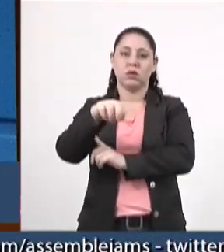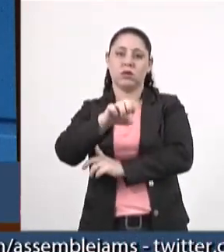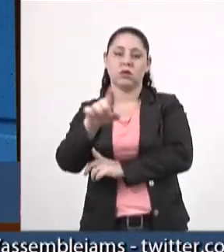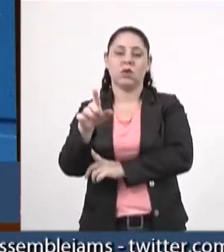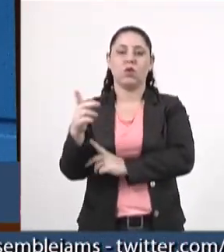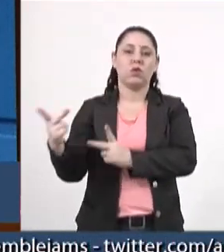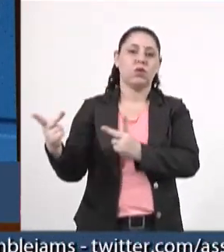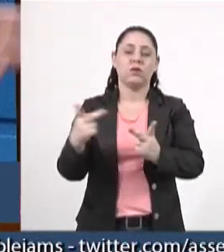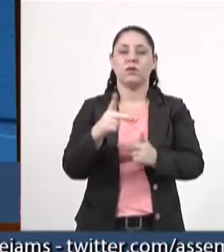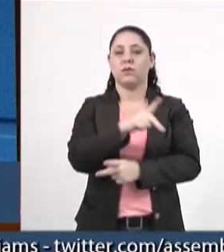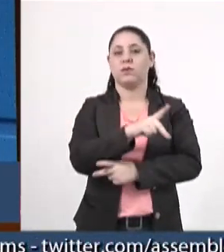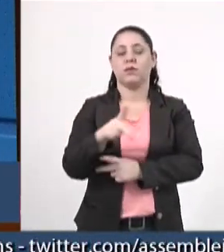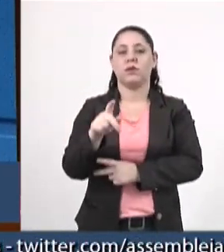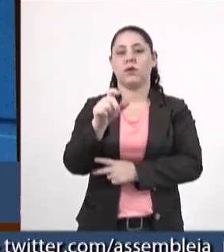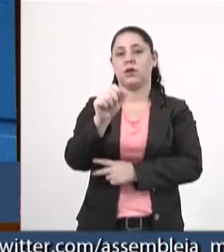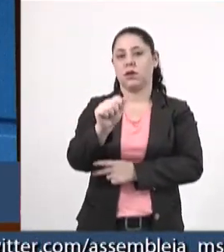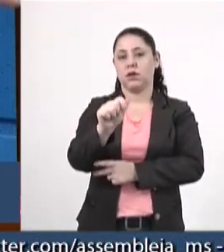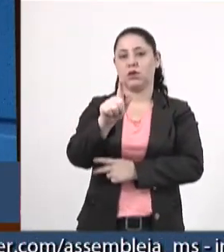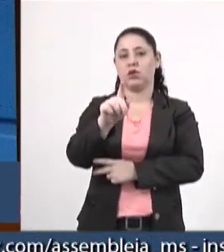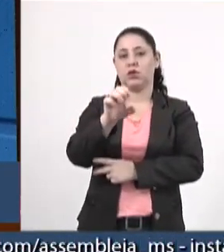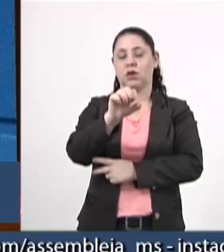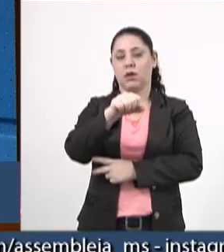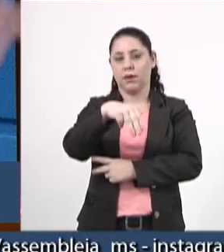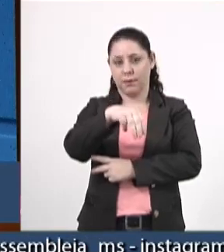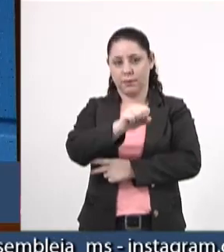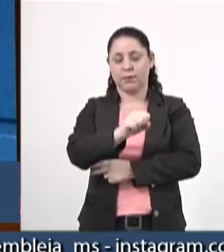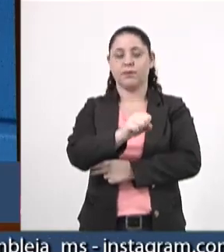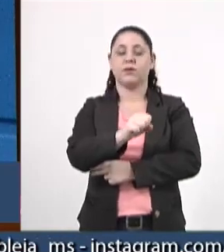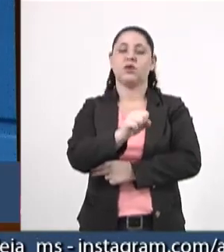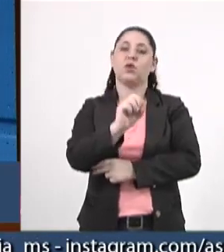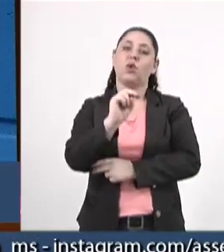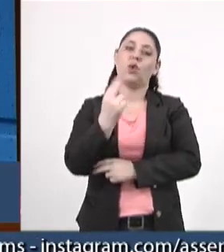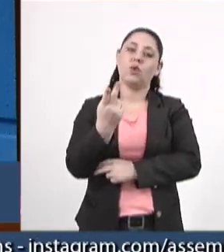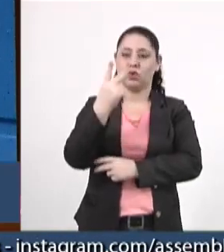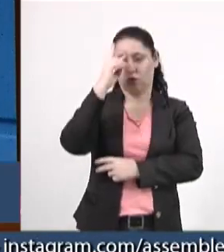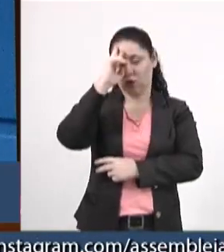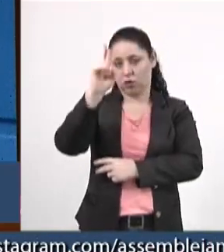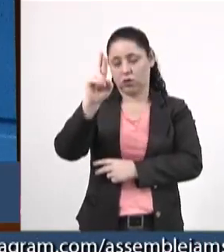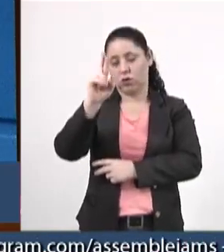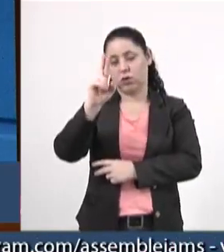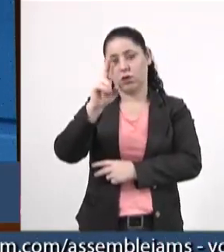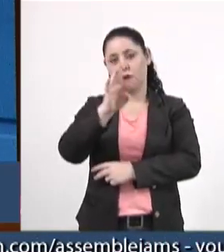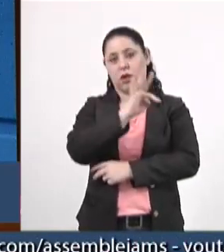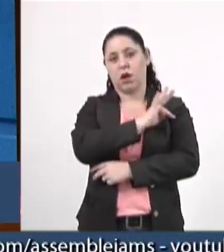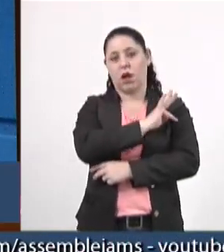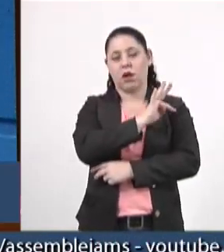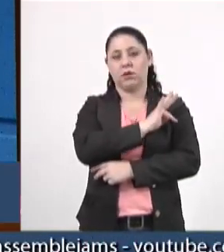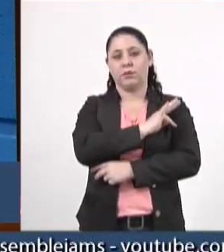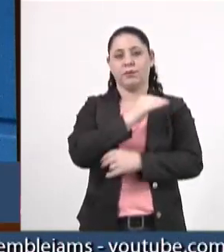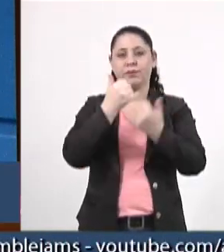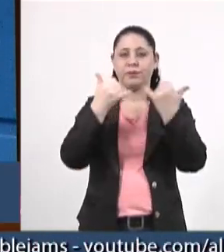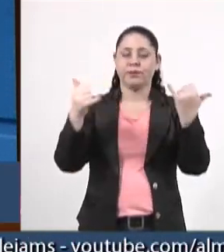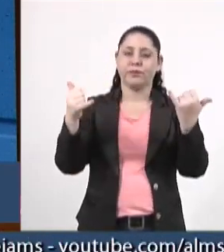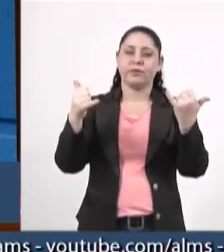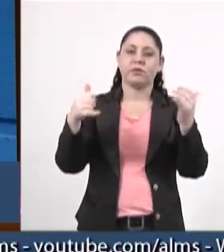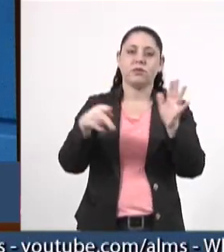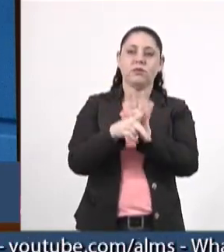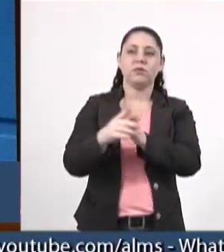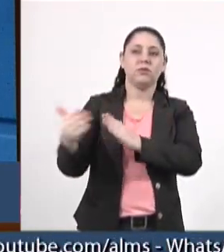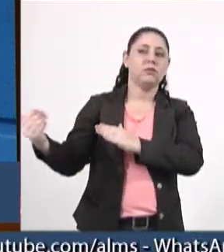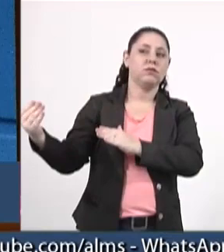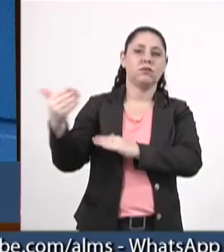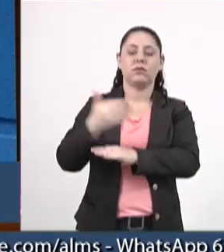convidar para que o presidente da GEMES ou o diretor técnico da área de energia e gás, que pudesse vir até esta Casa de